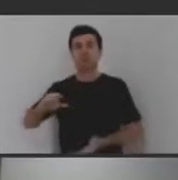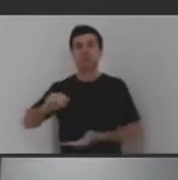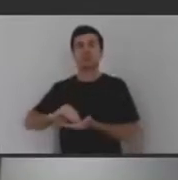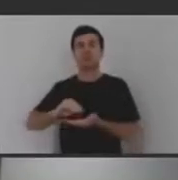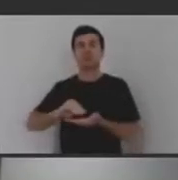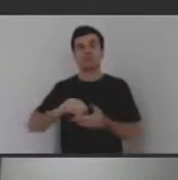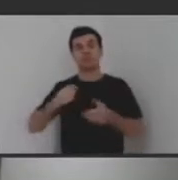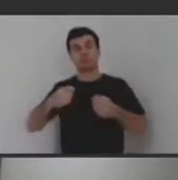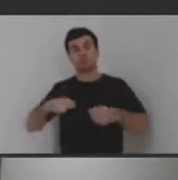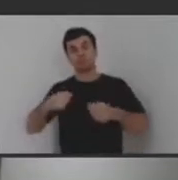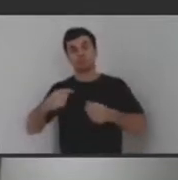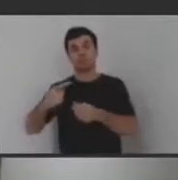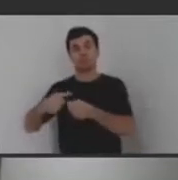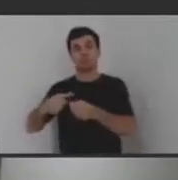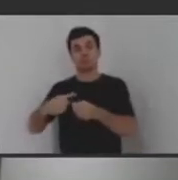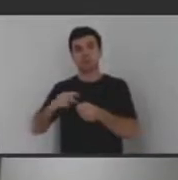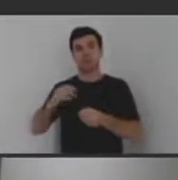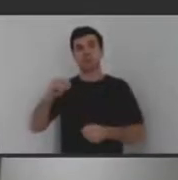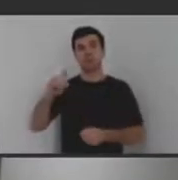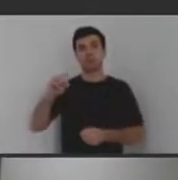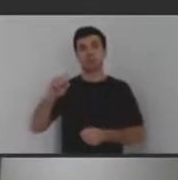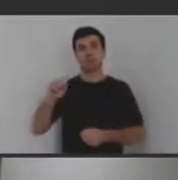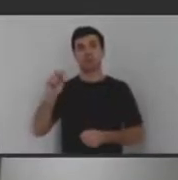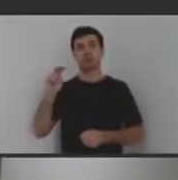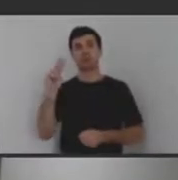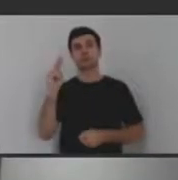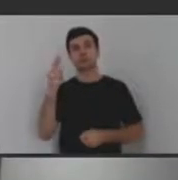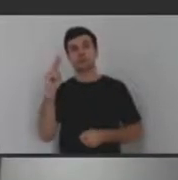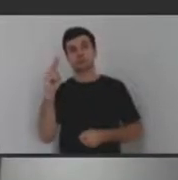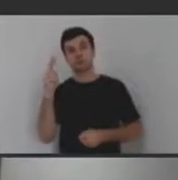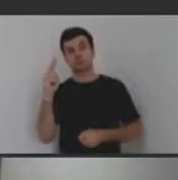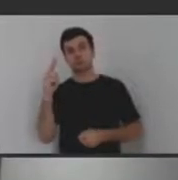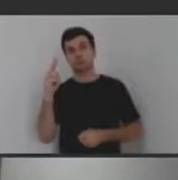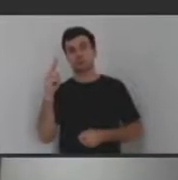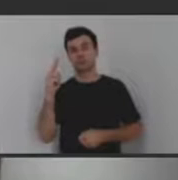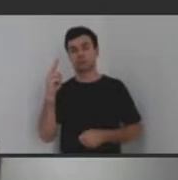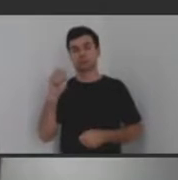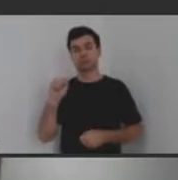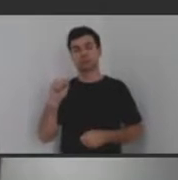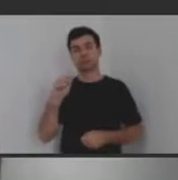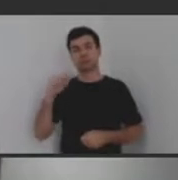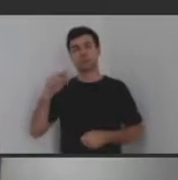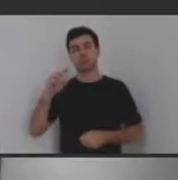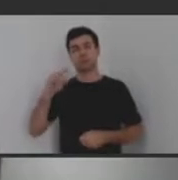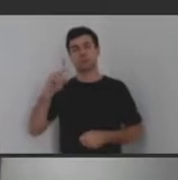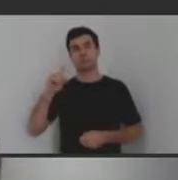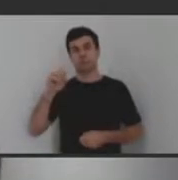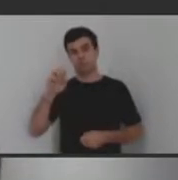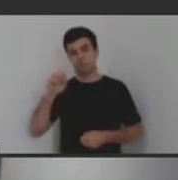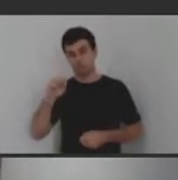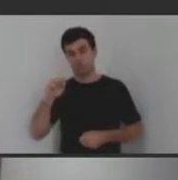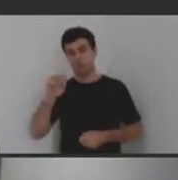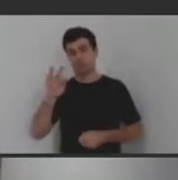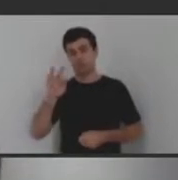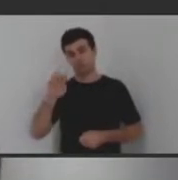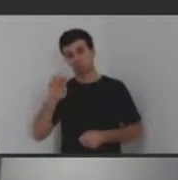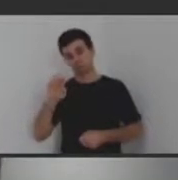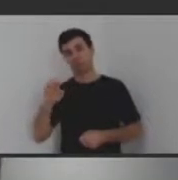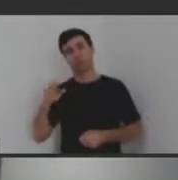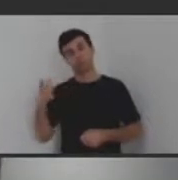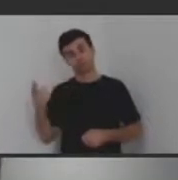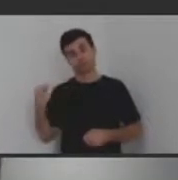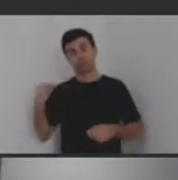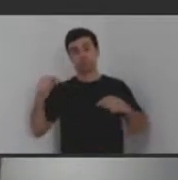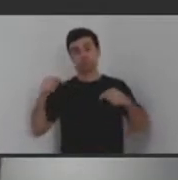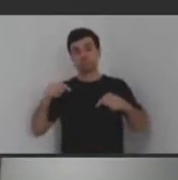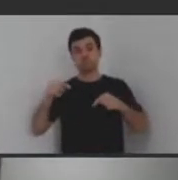próximas, como Nova Odessa, Hortolândia, Paulina, Monte Moro, Americana e Santa Bárbara do Oeste. Tendo em vista que, através da implantação do programa na região, muitas